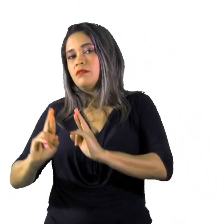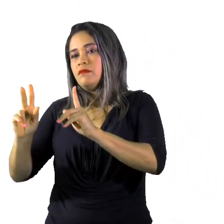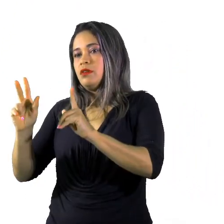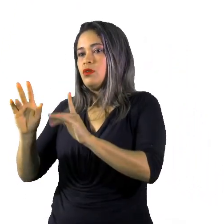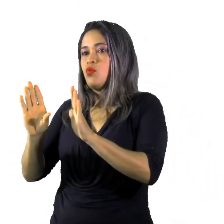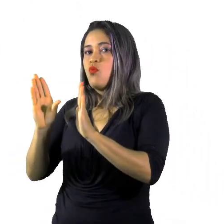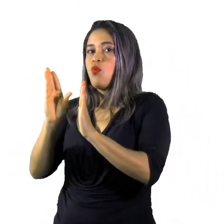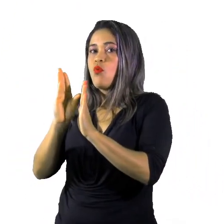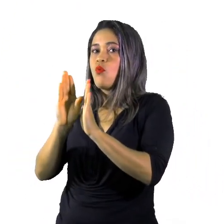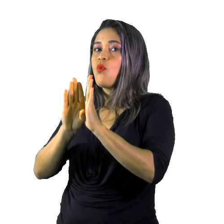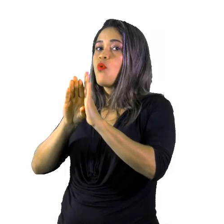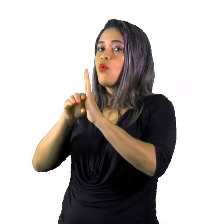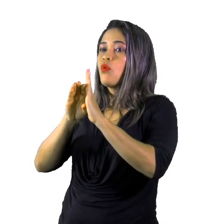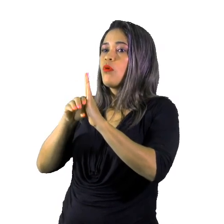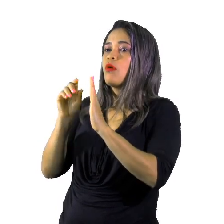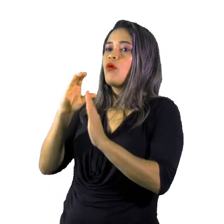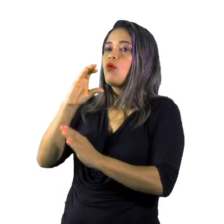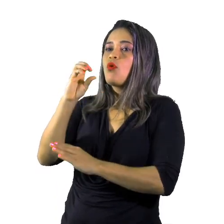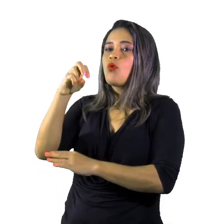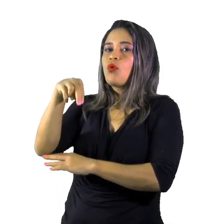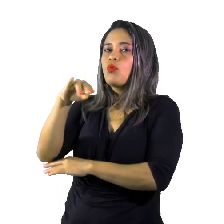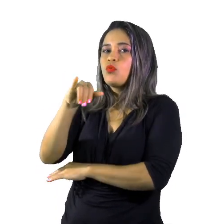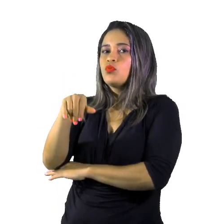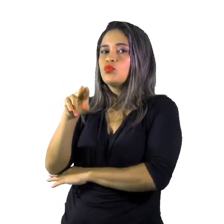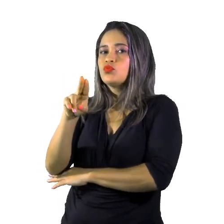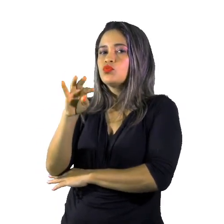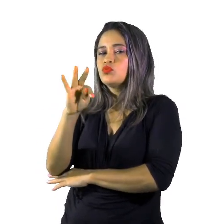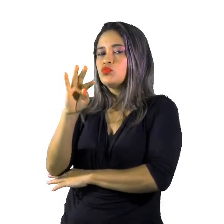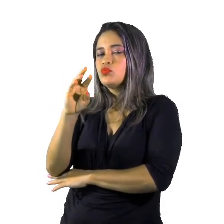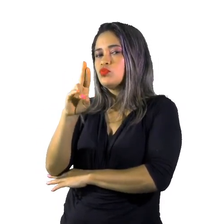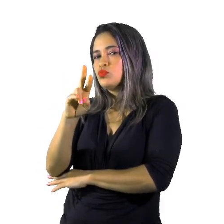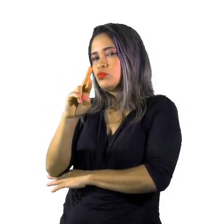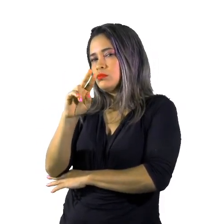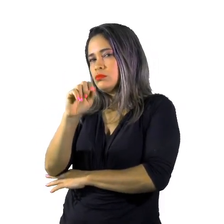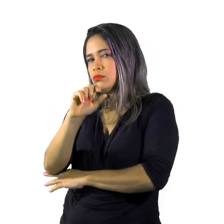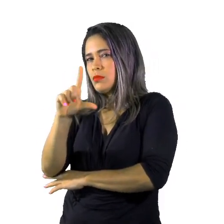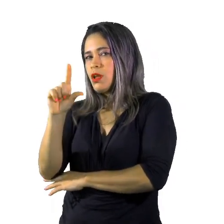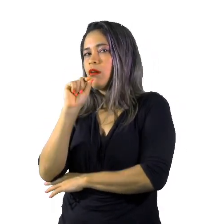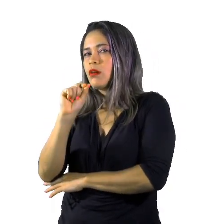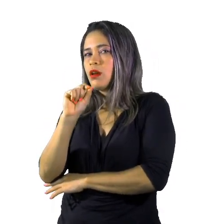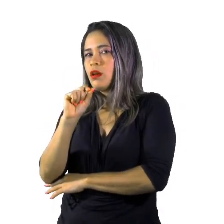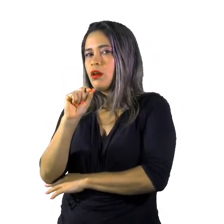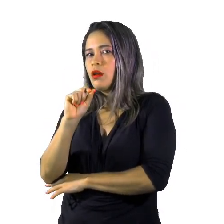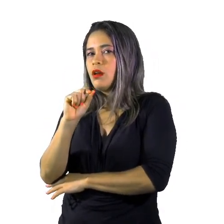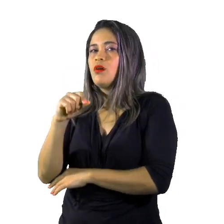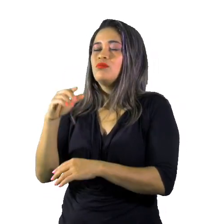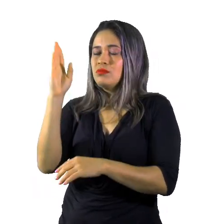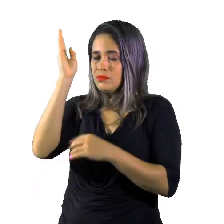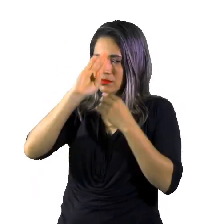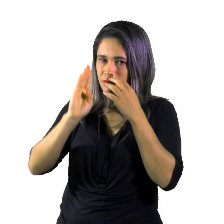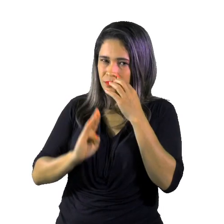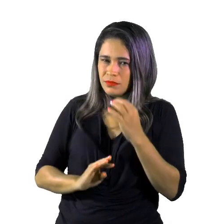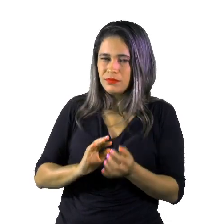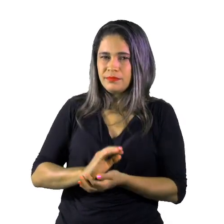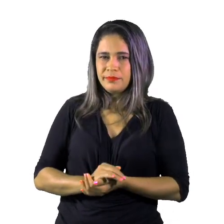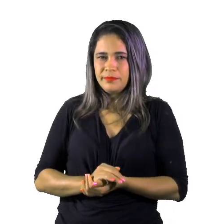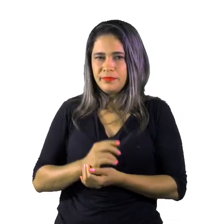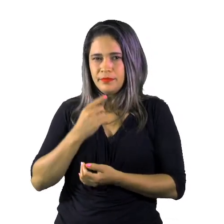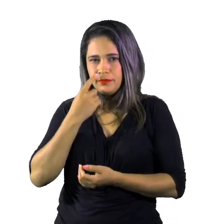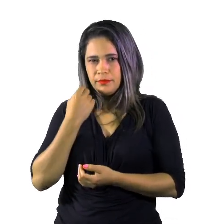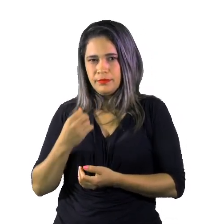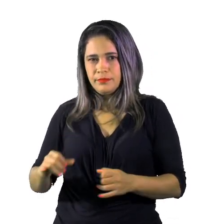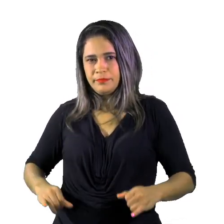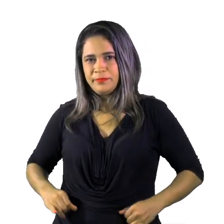que é o desemprego conjuntural, é uma conjuntura. O Brasil está sofrendo uma recessão econômica,